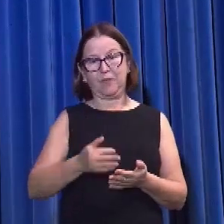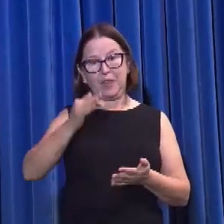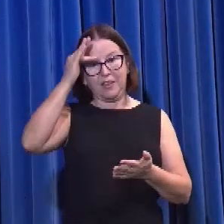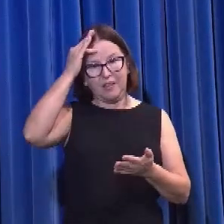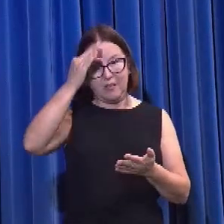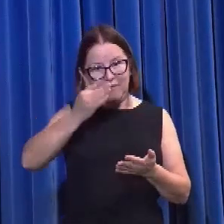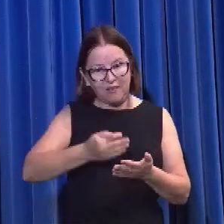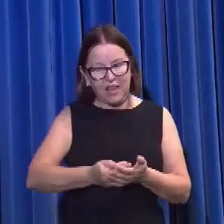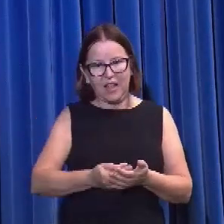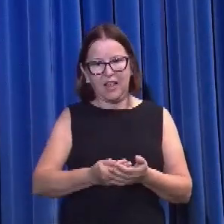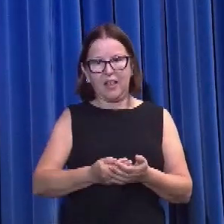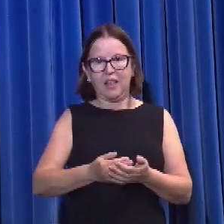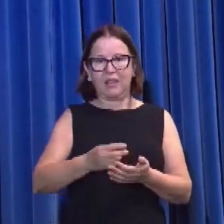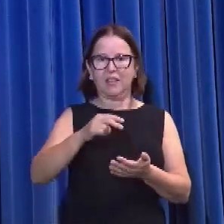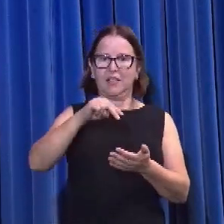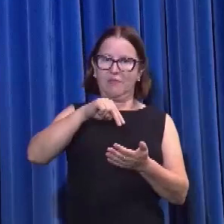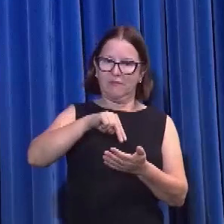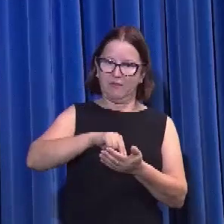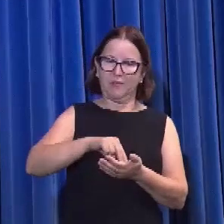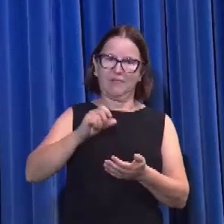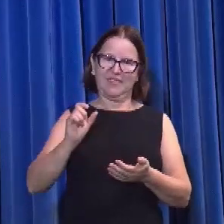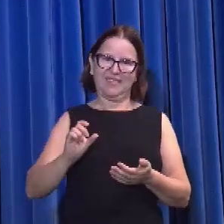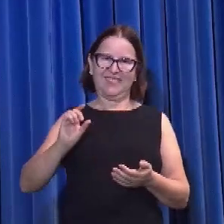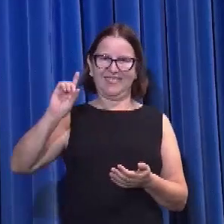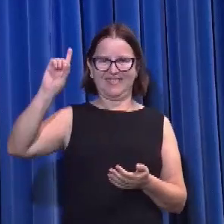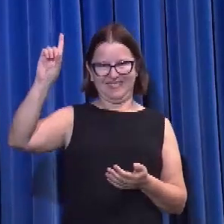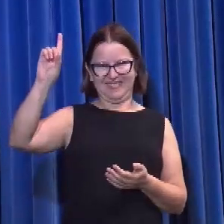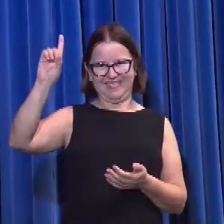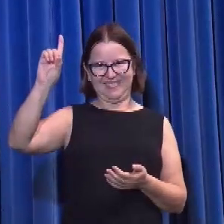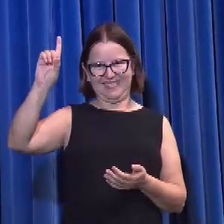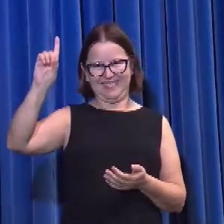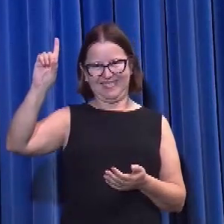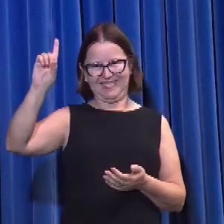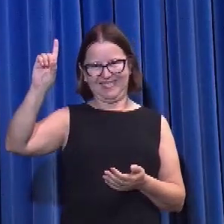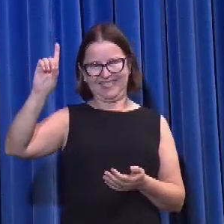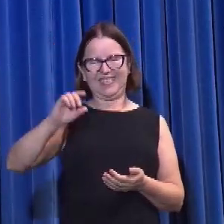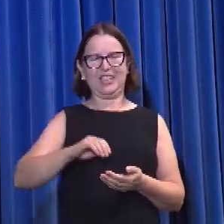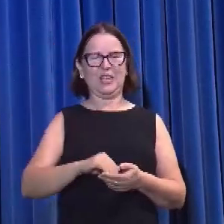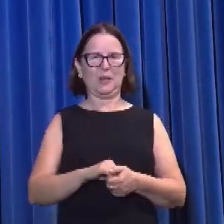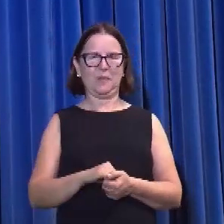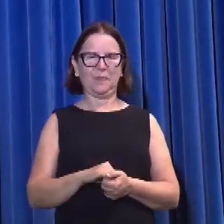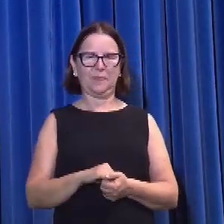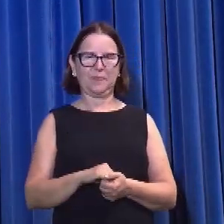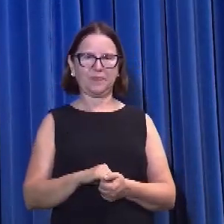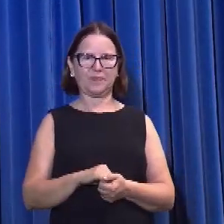Fé se baseia na palavra de Deus.